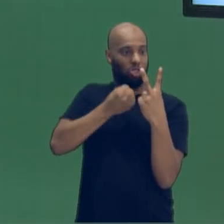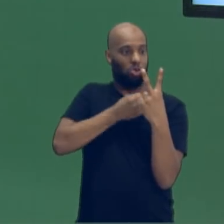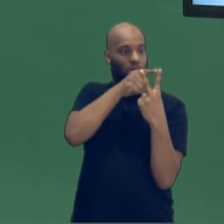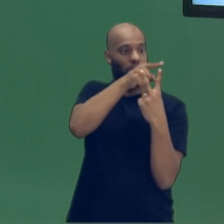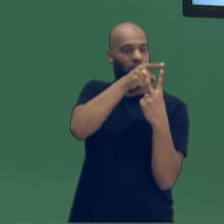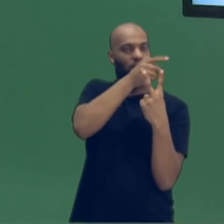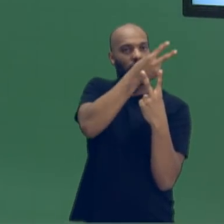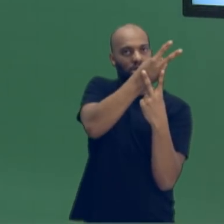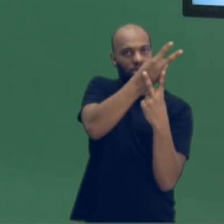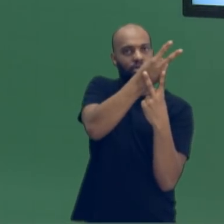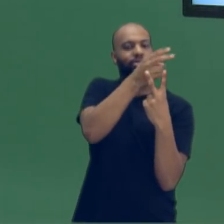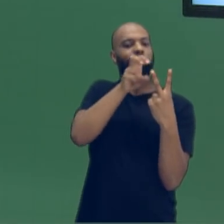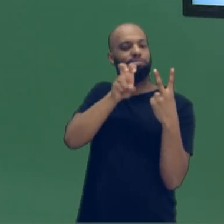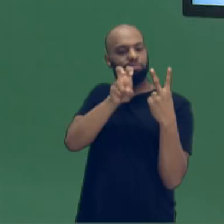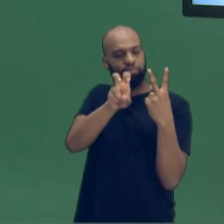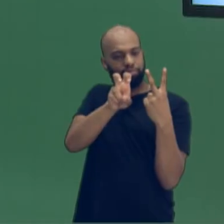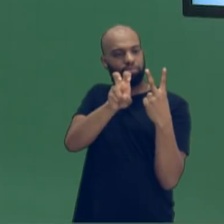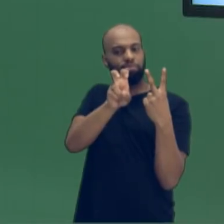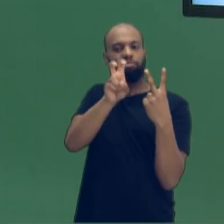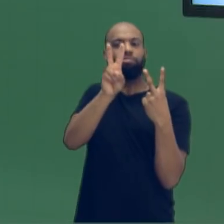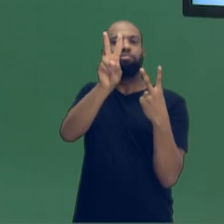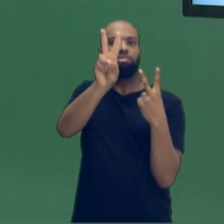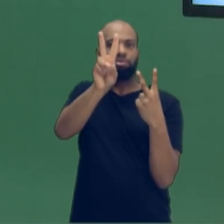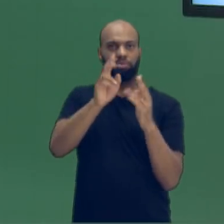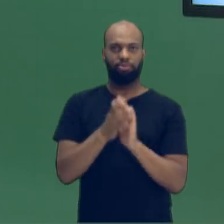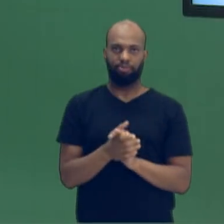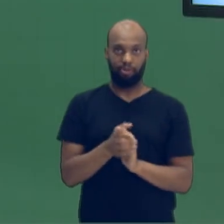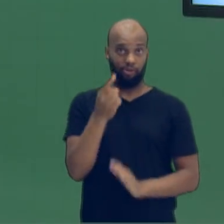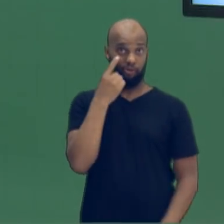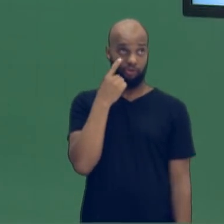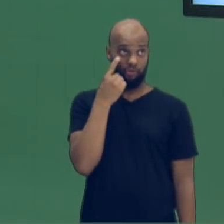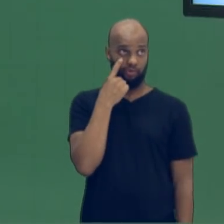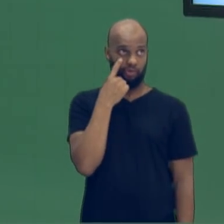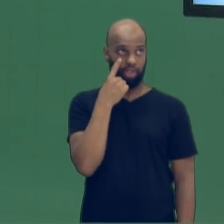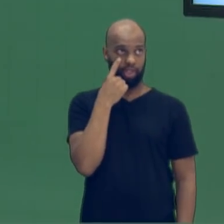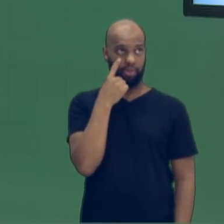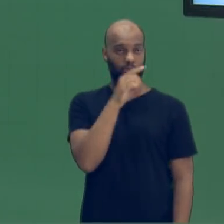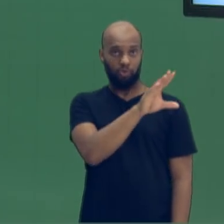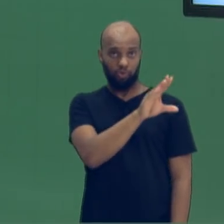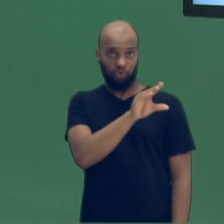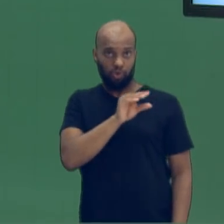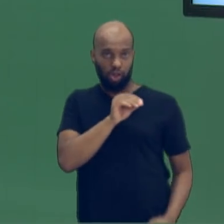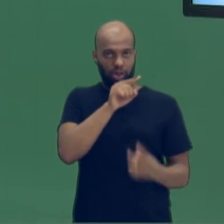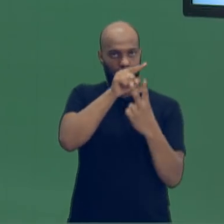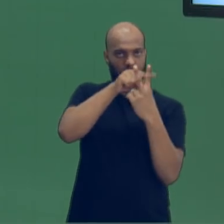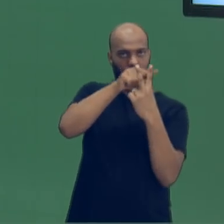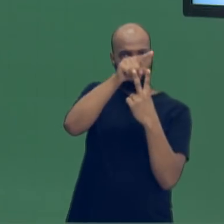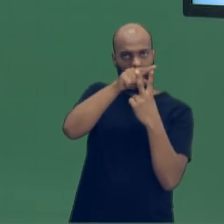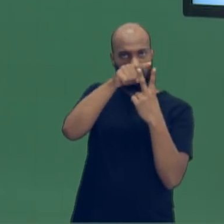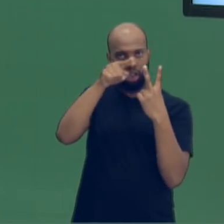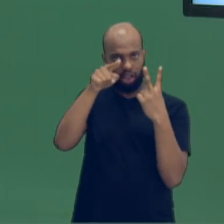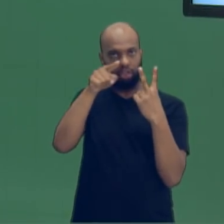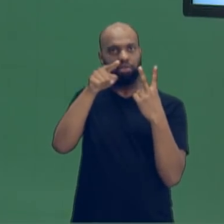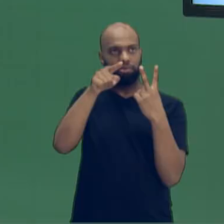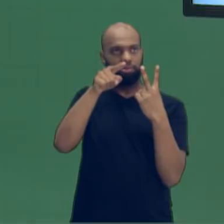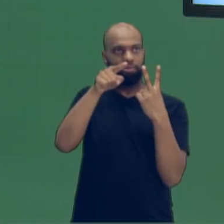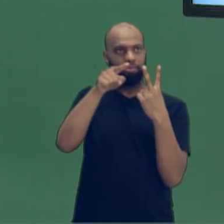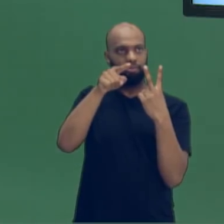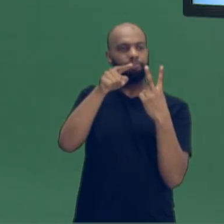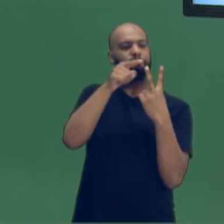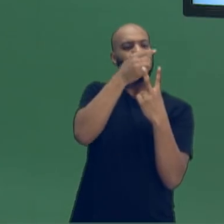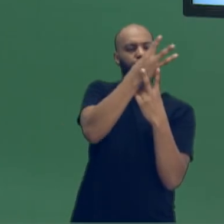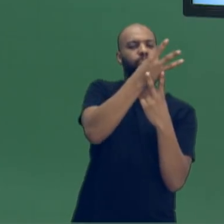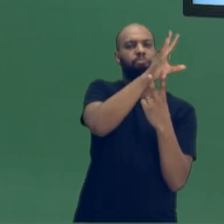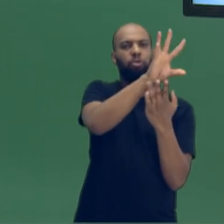raiz. Então, nesse caso, né, a gente vai repetir aqui a raiz cúbica. O 5 vai aparecer lá dentro da